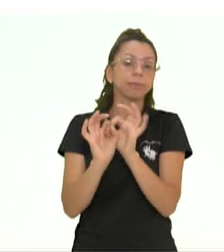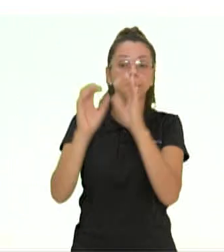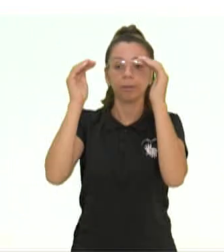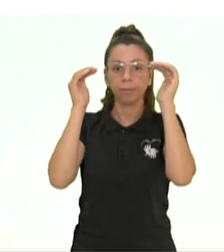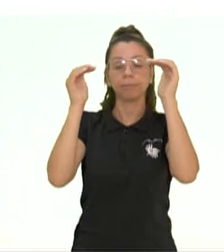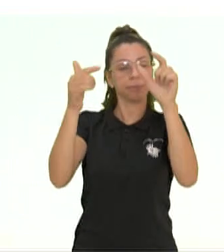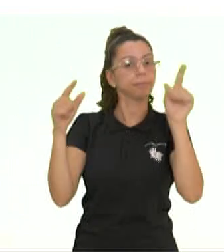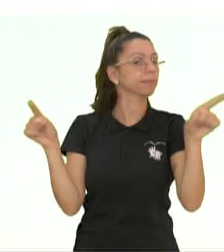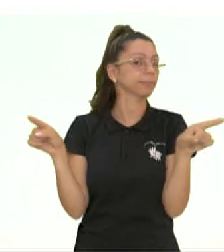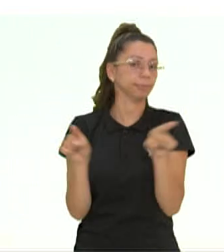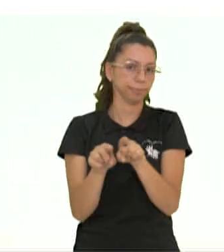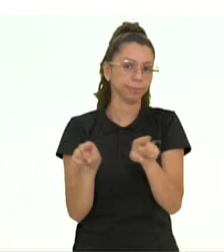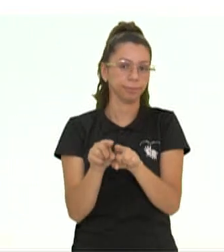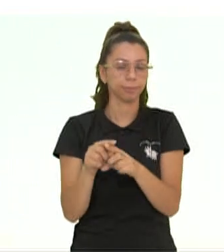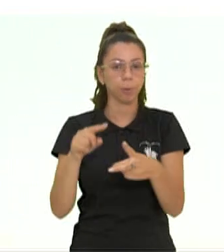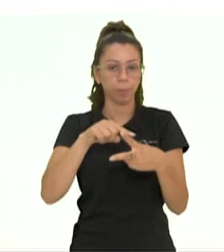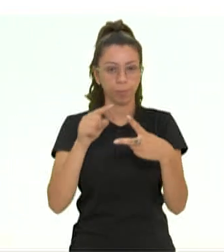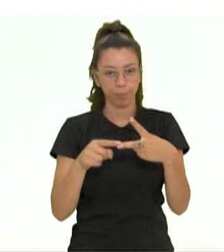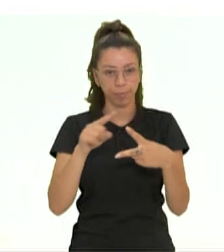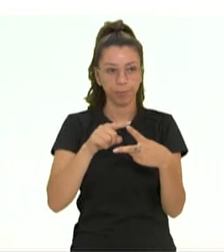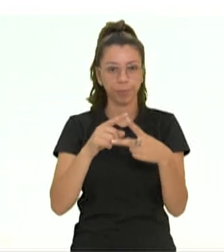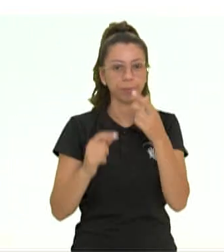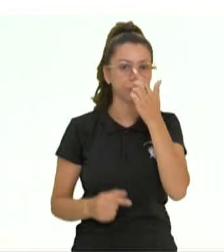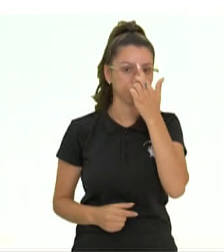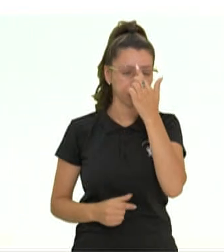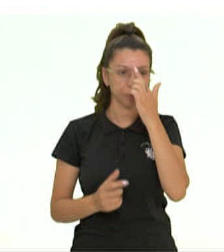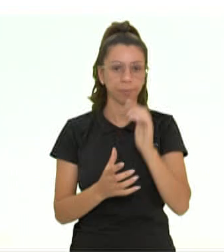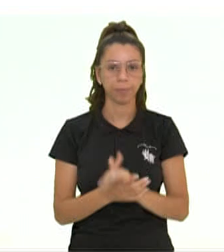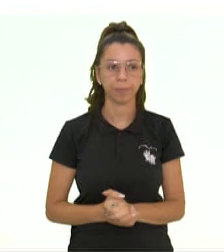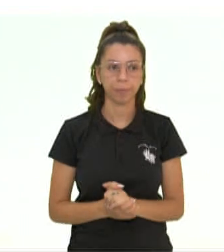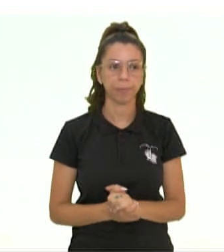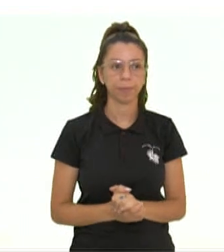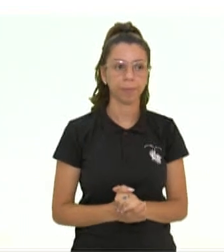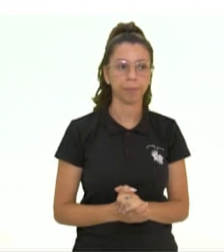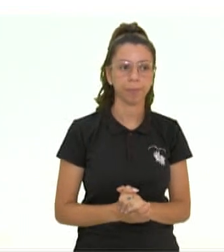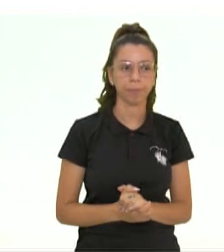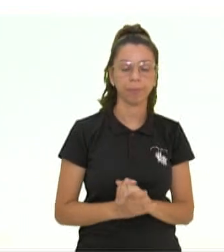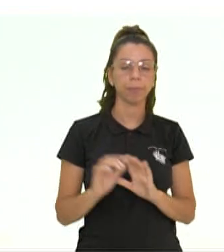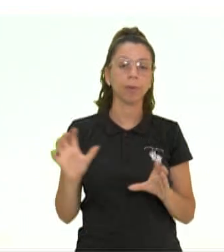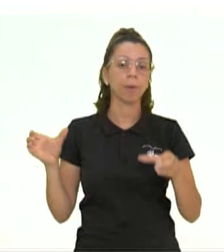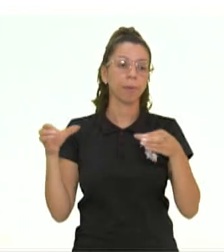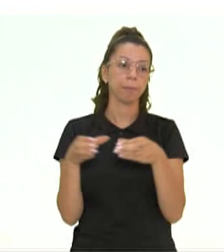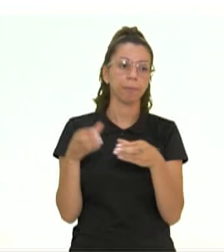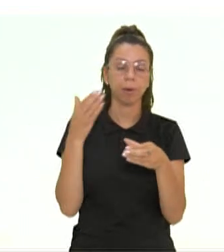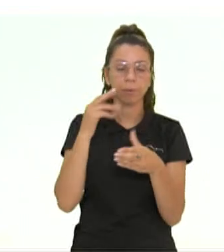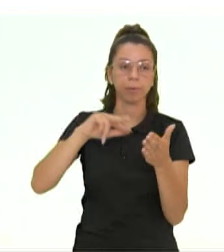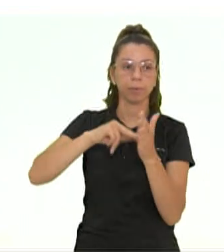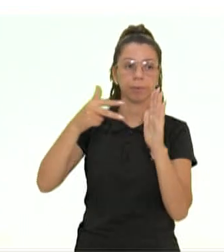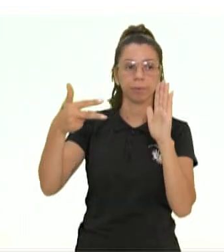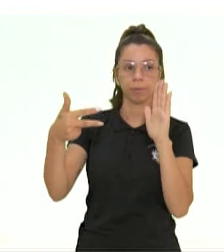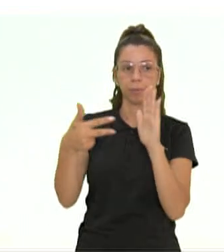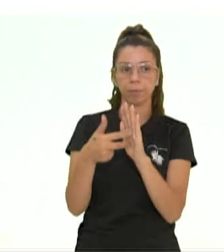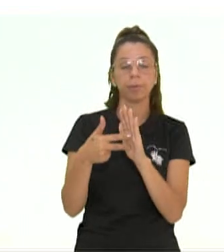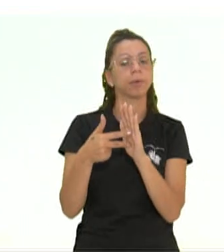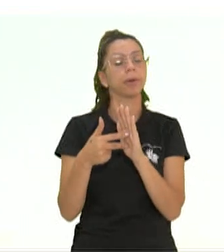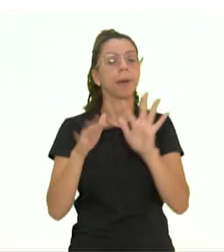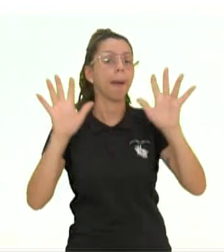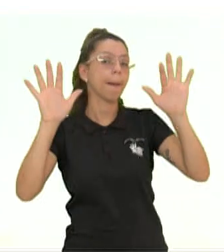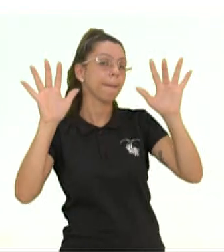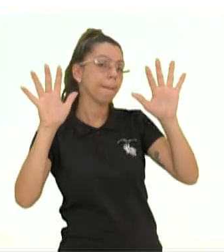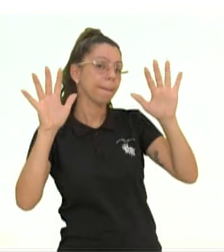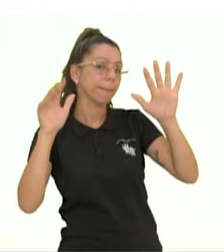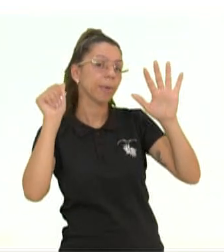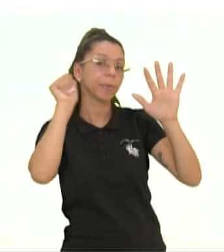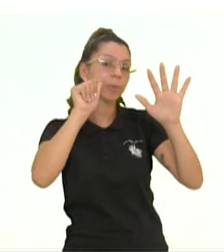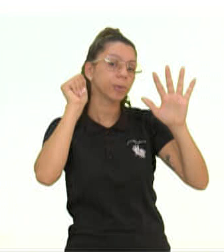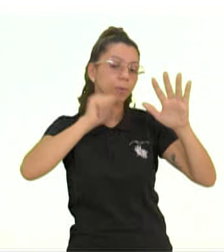respeito também com esses dois elementos. Então, o bloco, ó, o significado, mãos femininas que tocam tambor